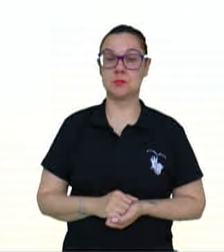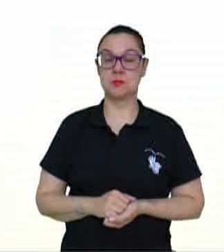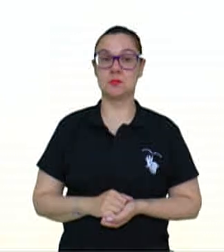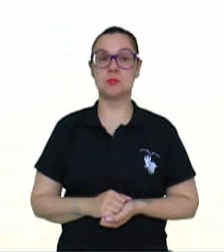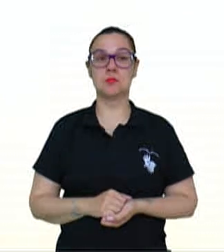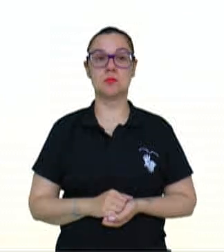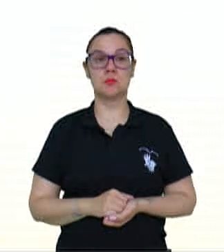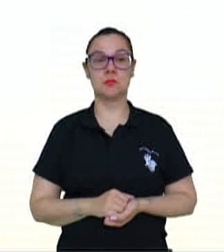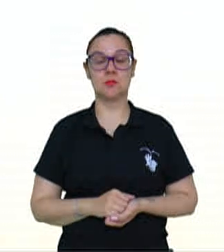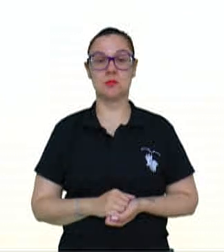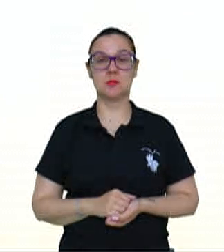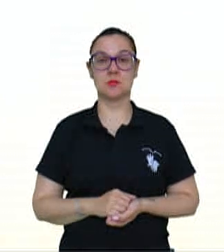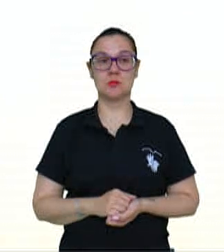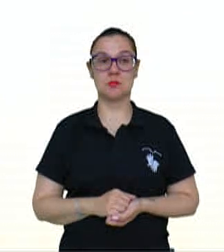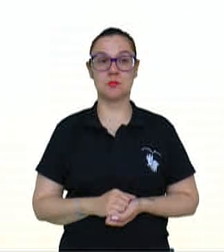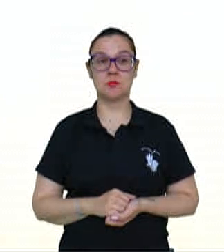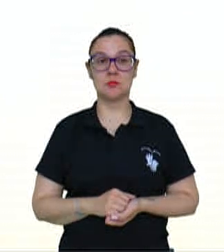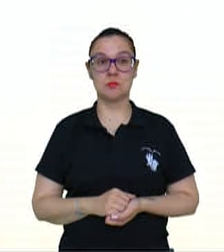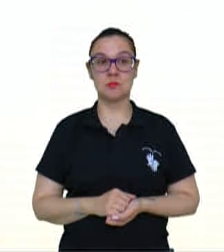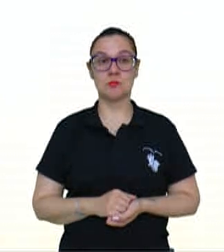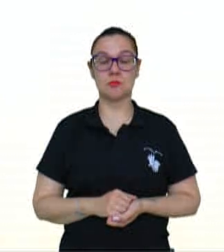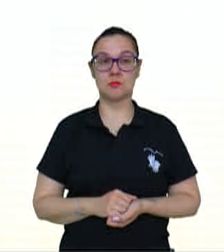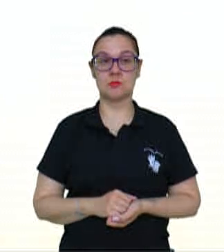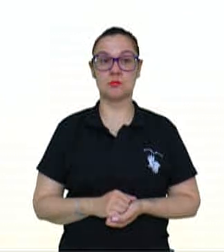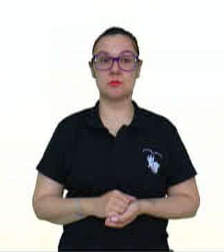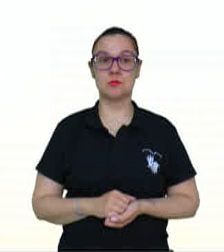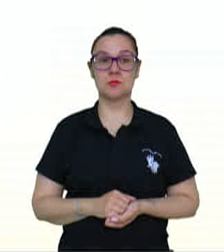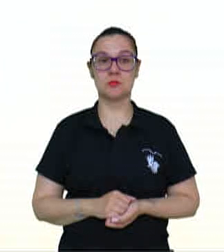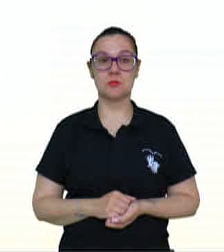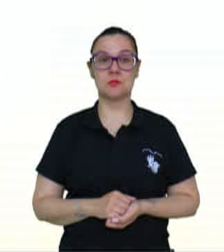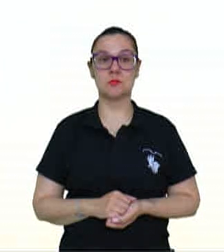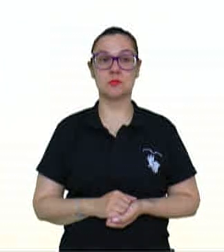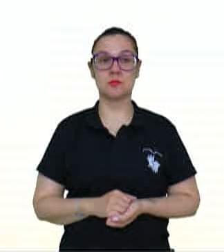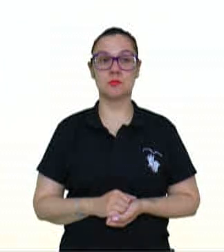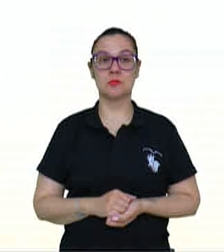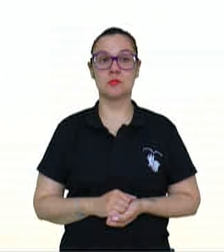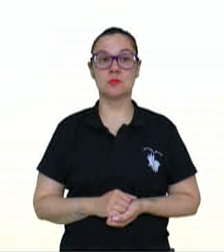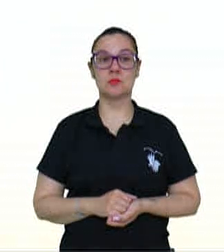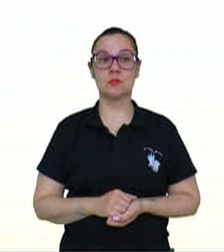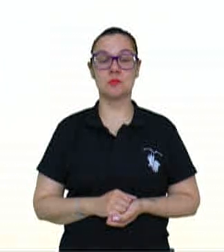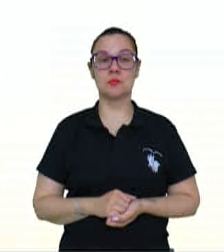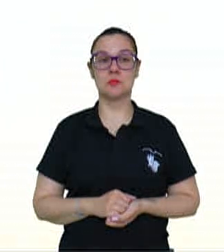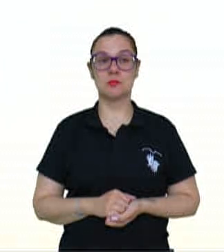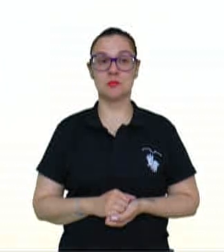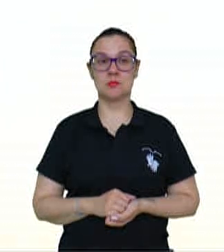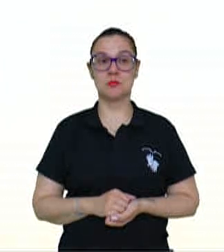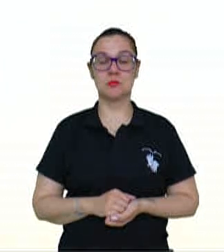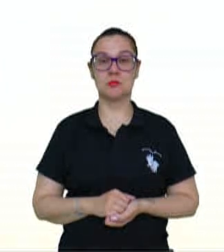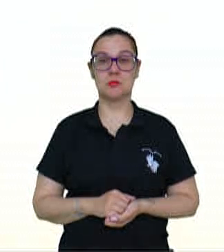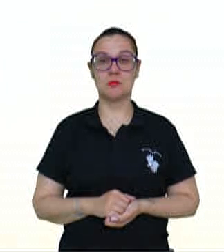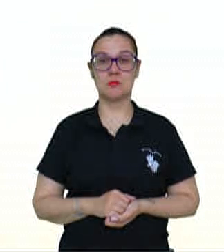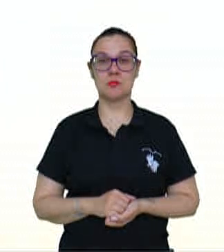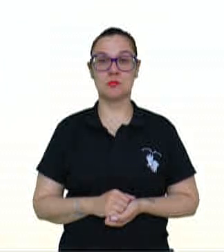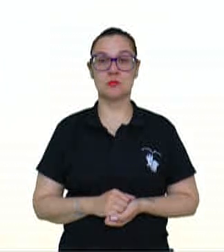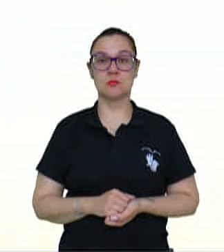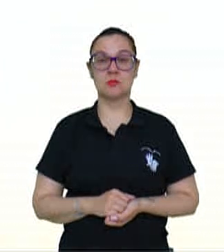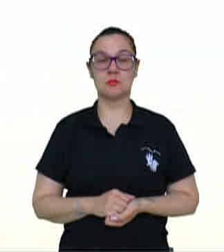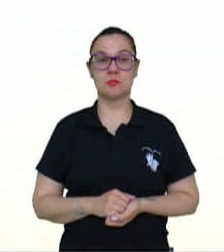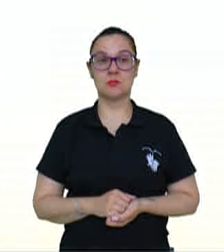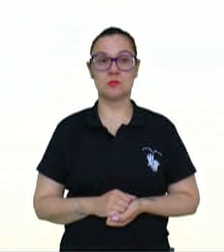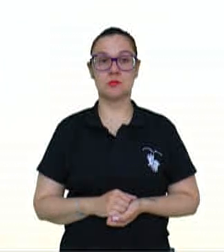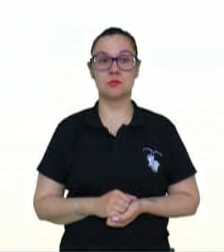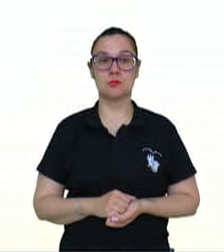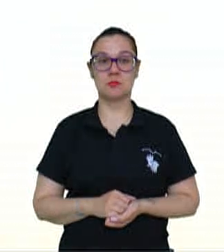otro hombre espera en la sala. Después, el primeiro hombre sale de la oficina muy triste y sin